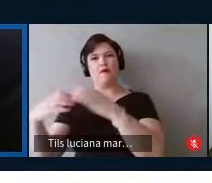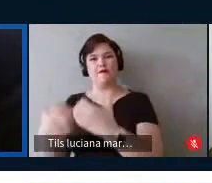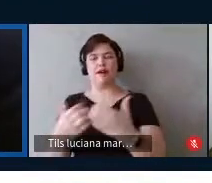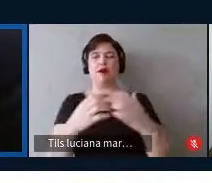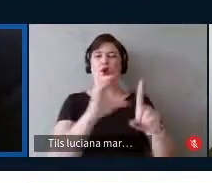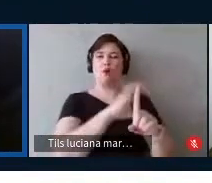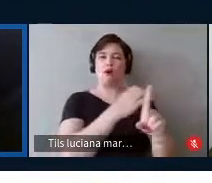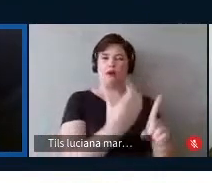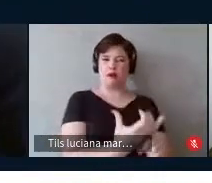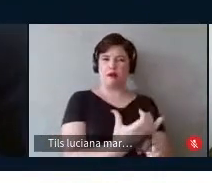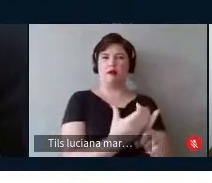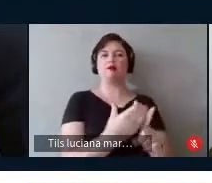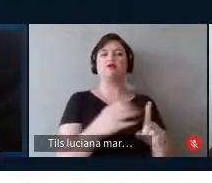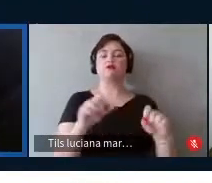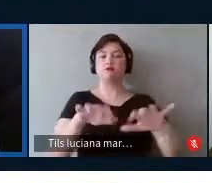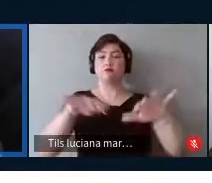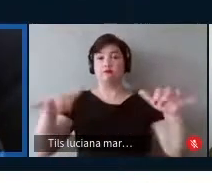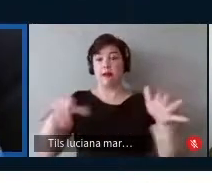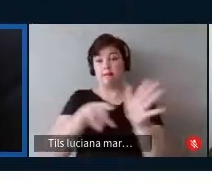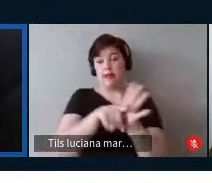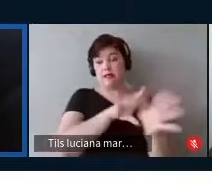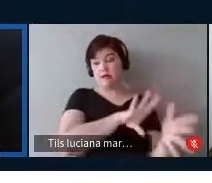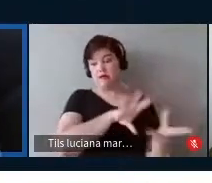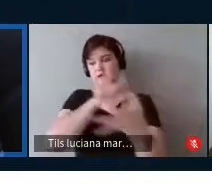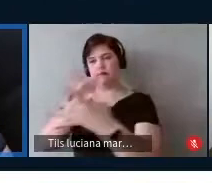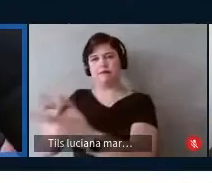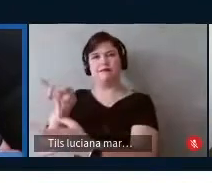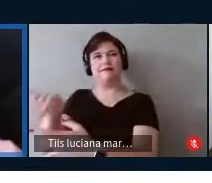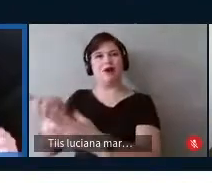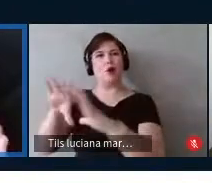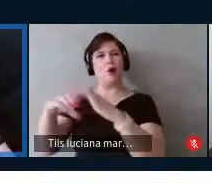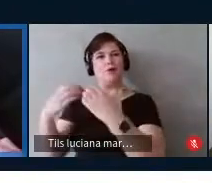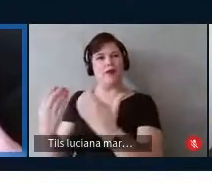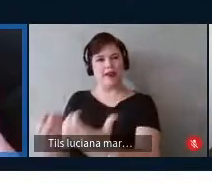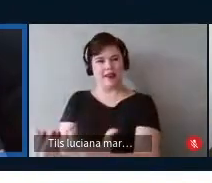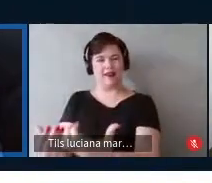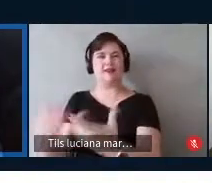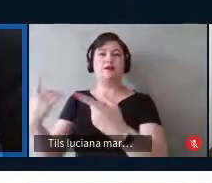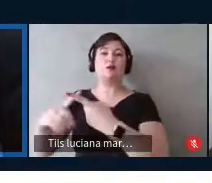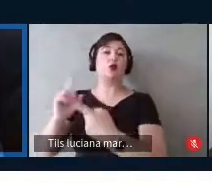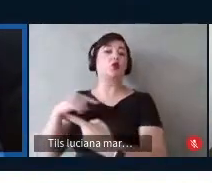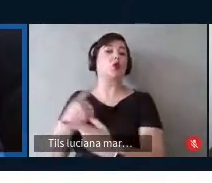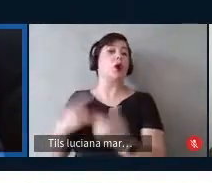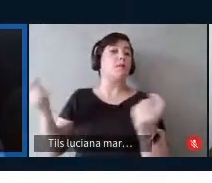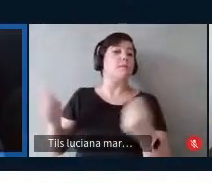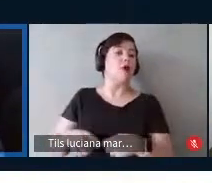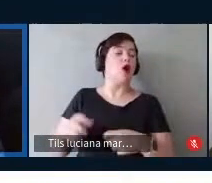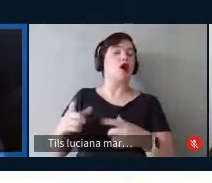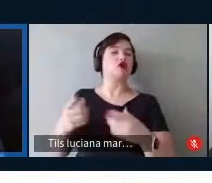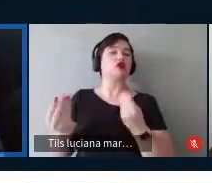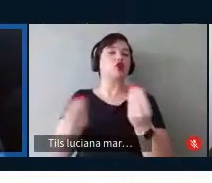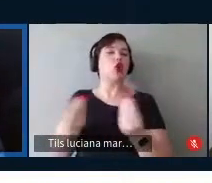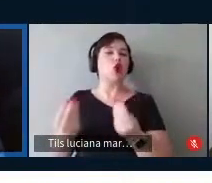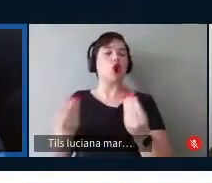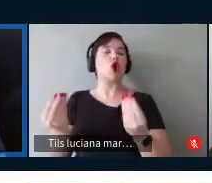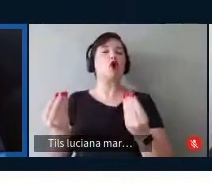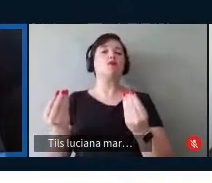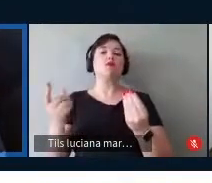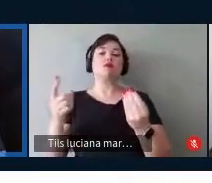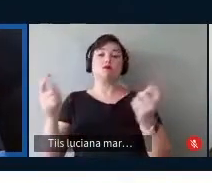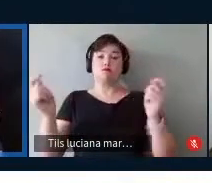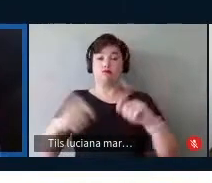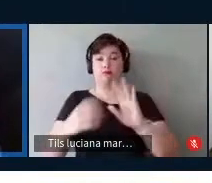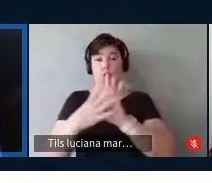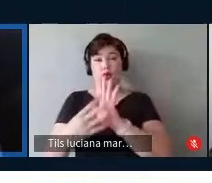dessa pesquisa, de modo que a gente possa ter o modelo de competência de um intérprete